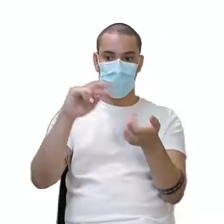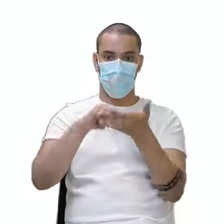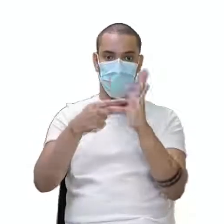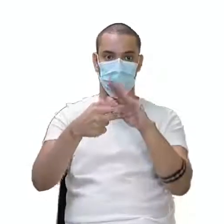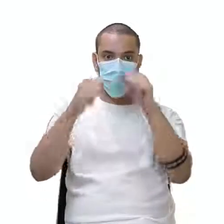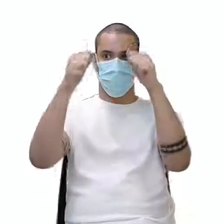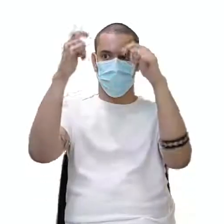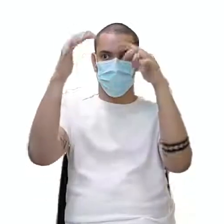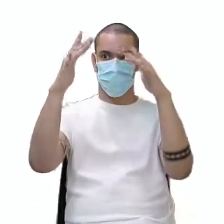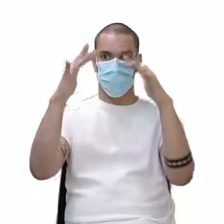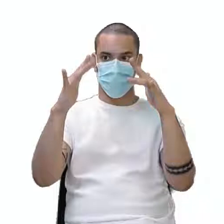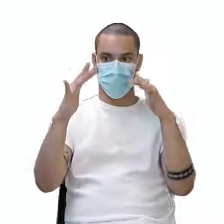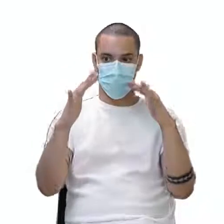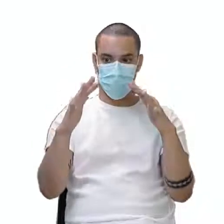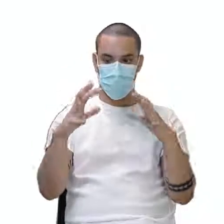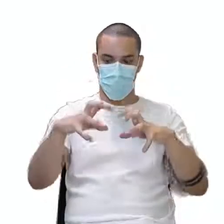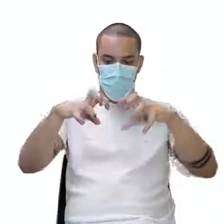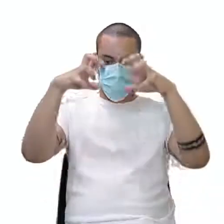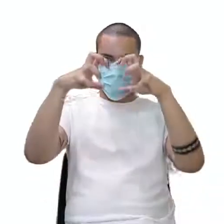Beleza?